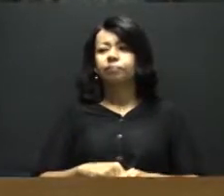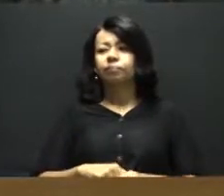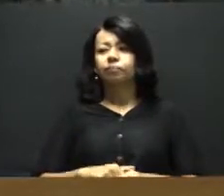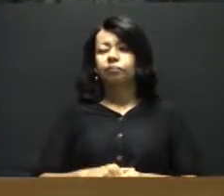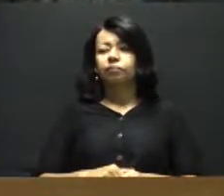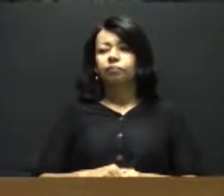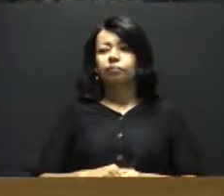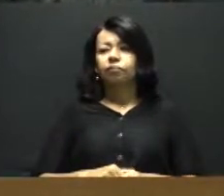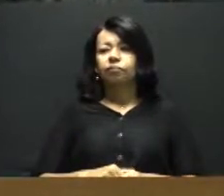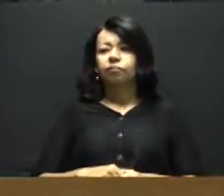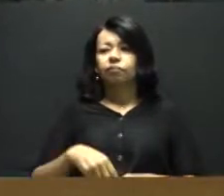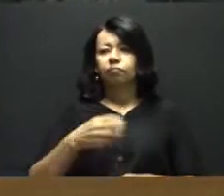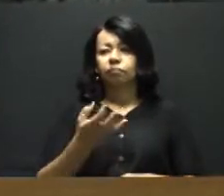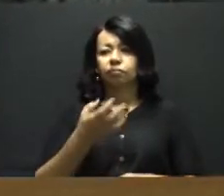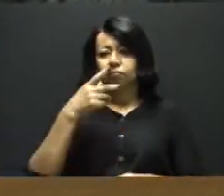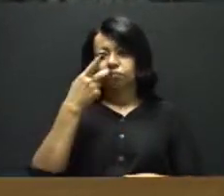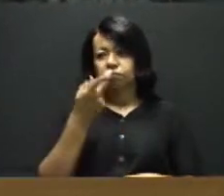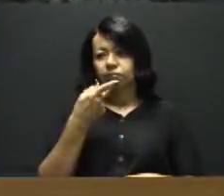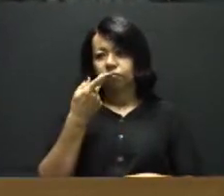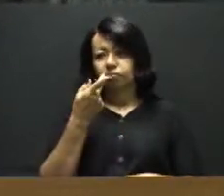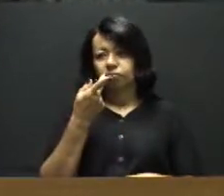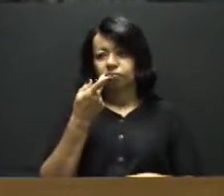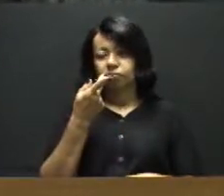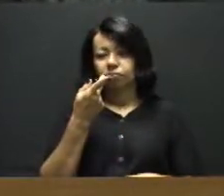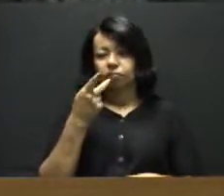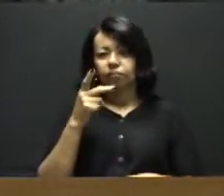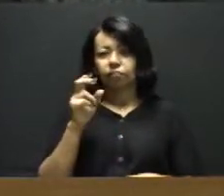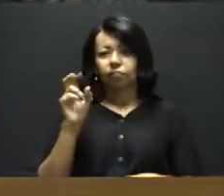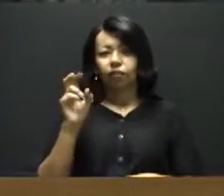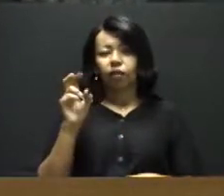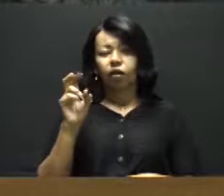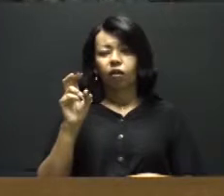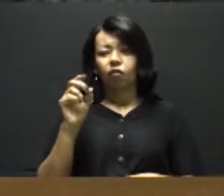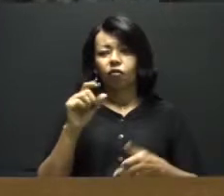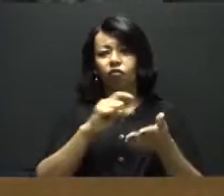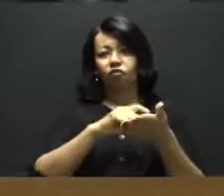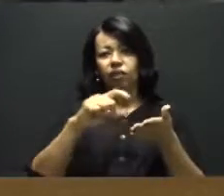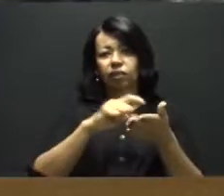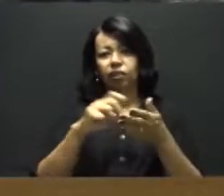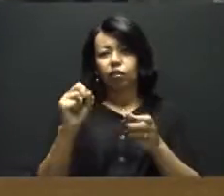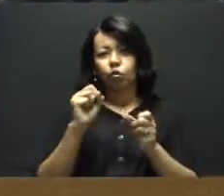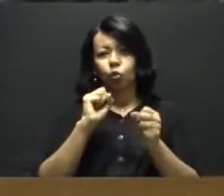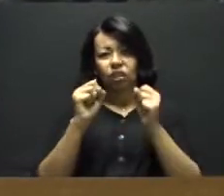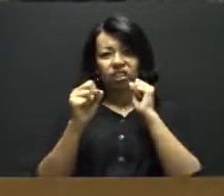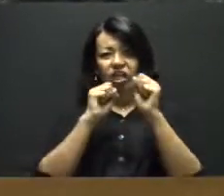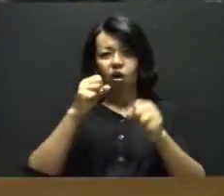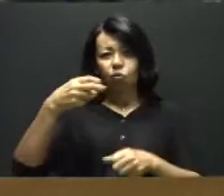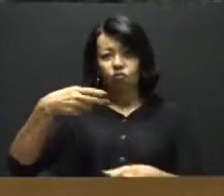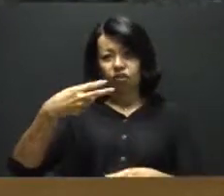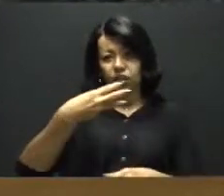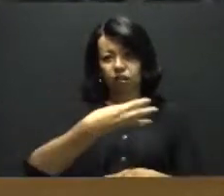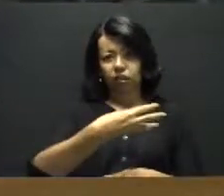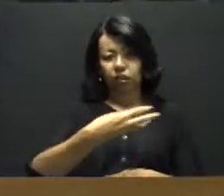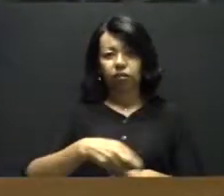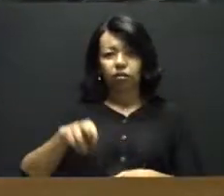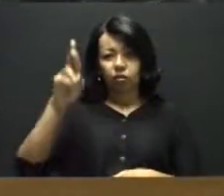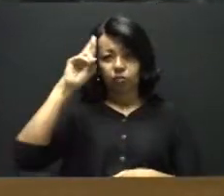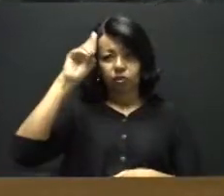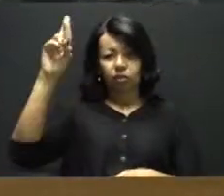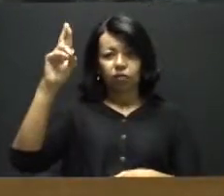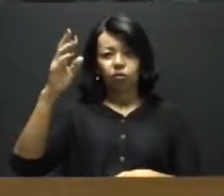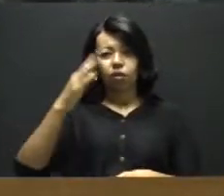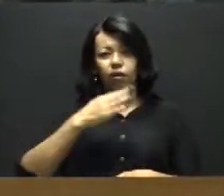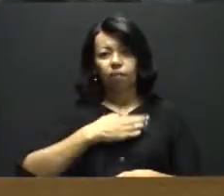quero deixar o versículo salmo 23 o senhor é meu pastor